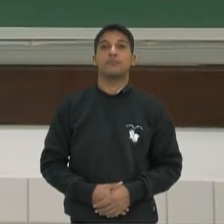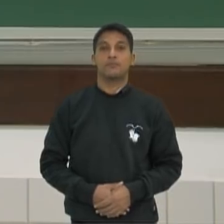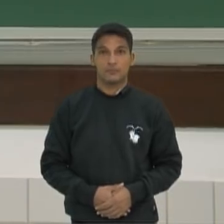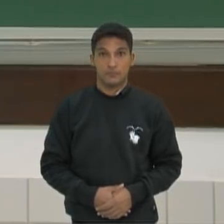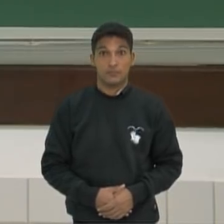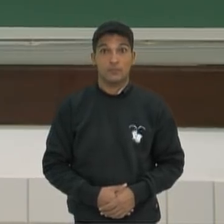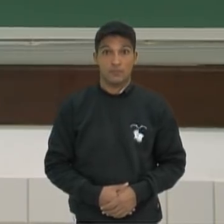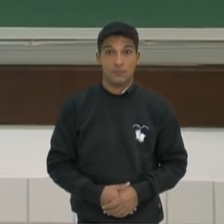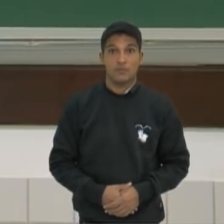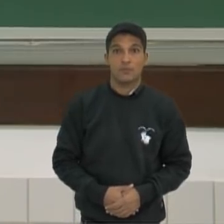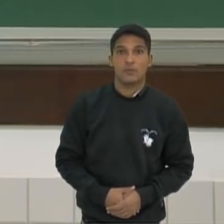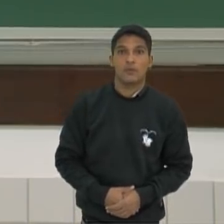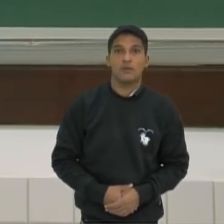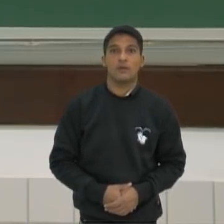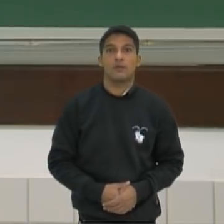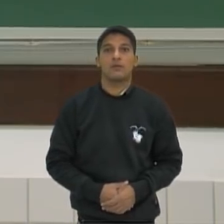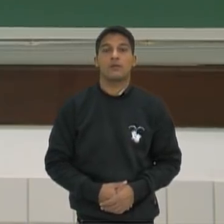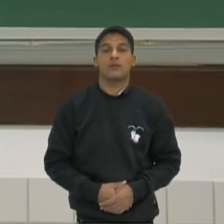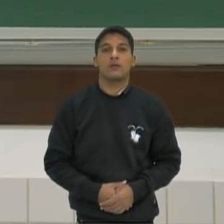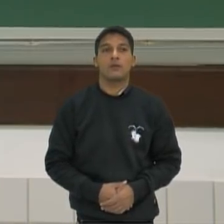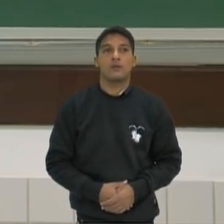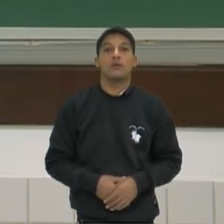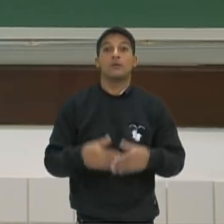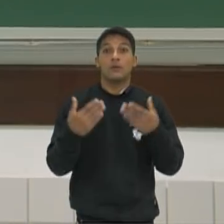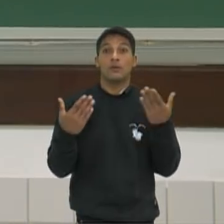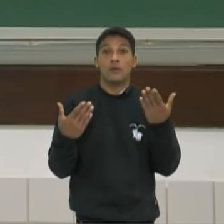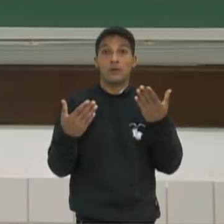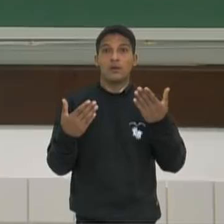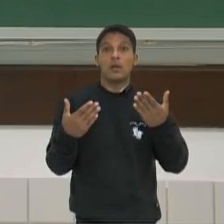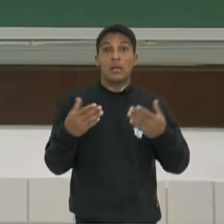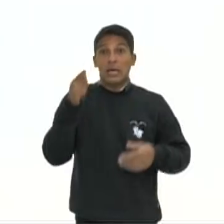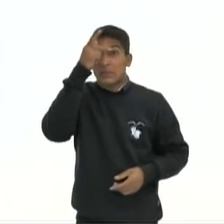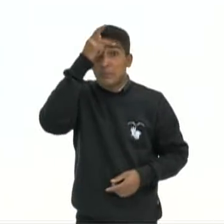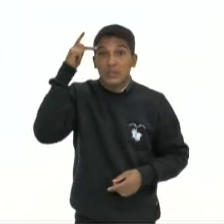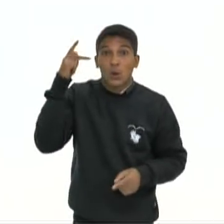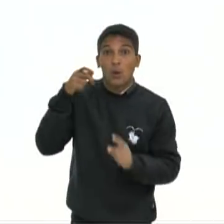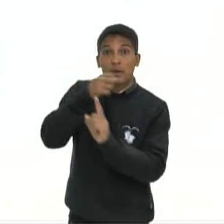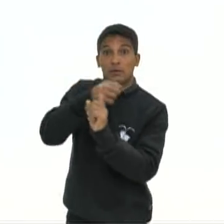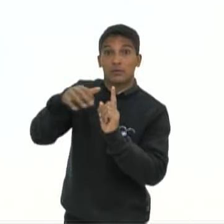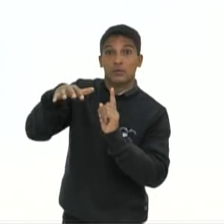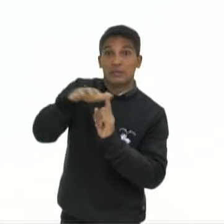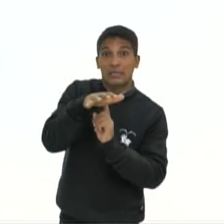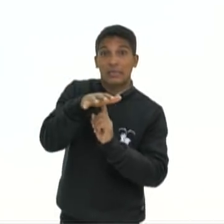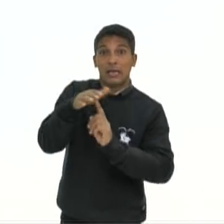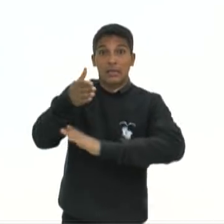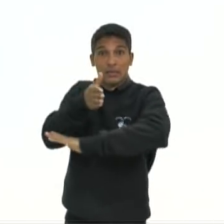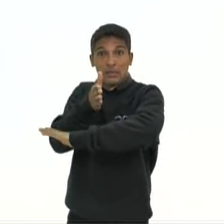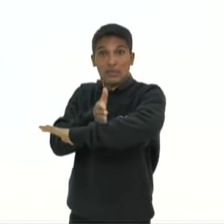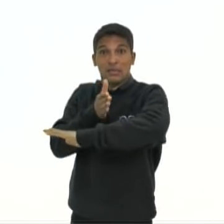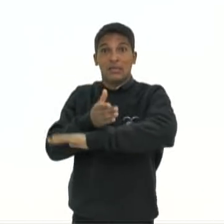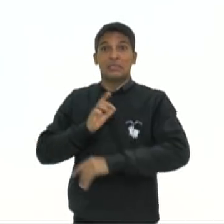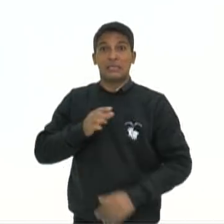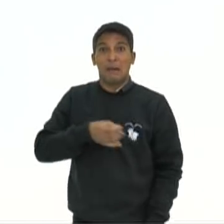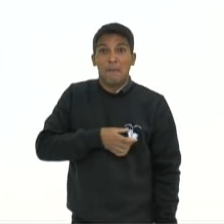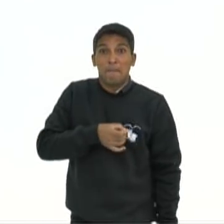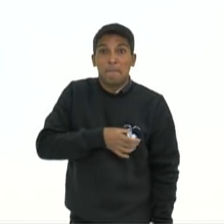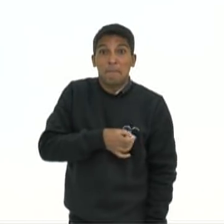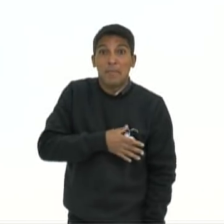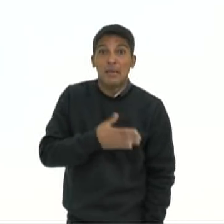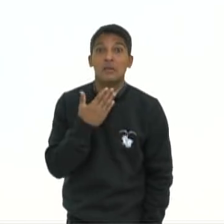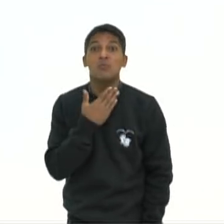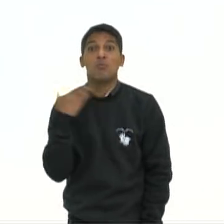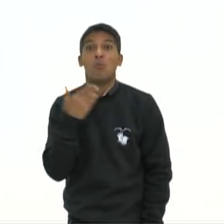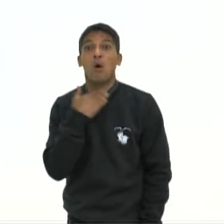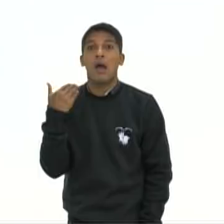Vamos ver qual é a resposta correta? Bom, porque o medo da morte estava presente na mentalidade medieval, por causa das